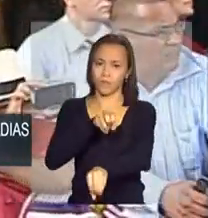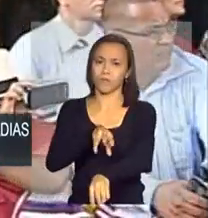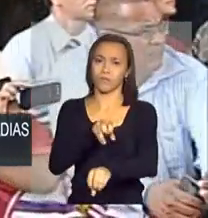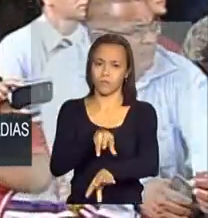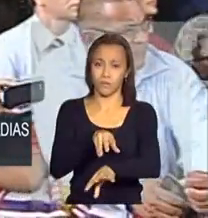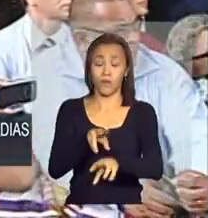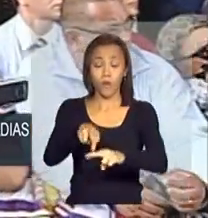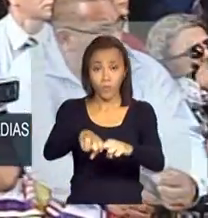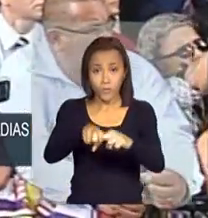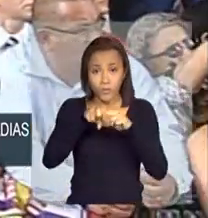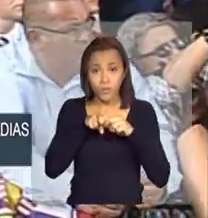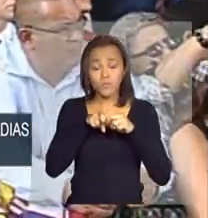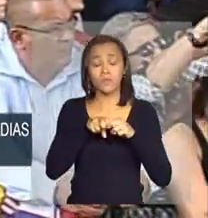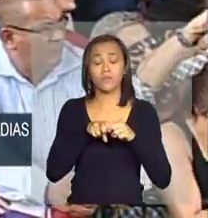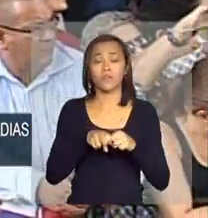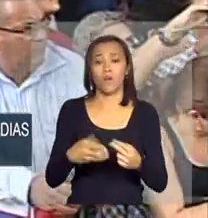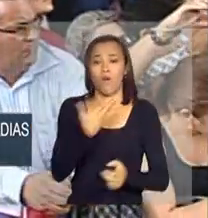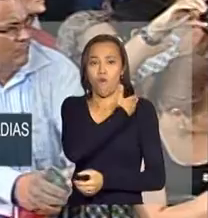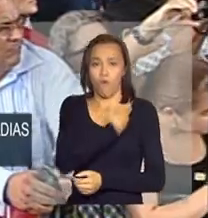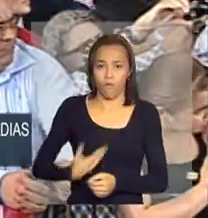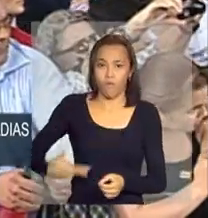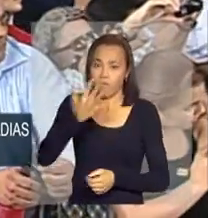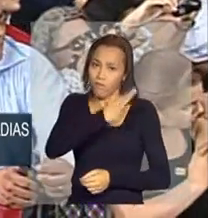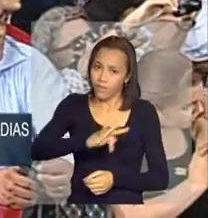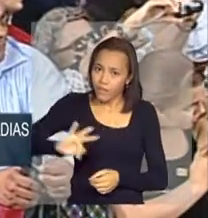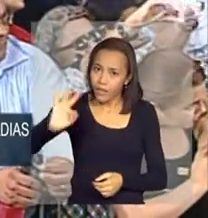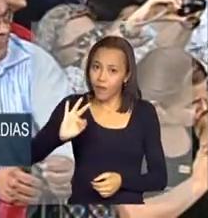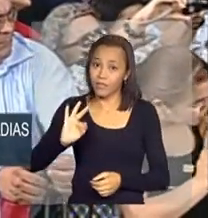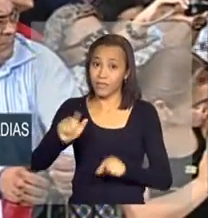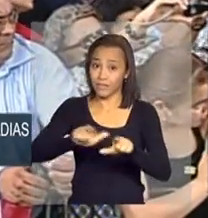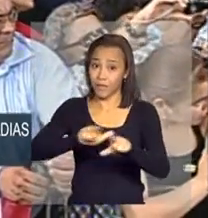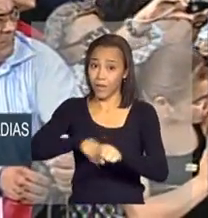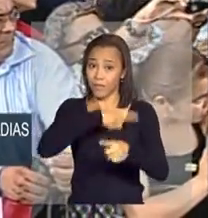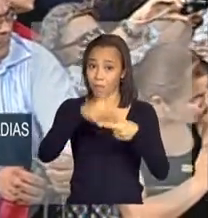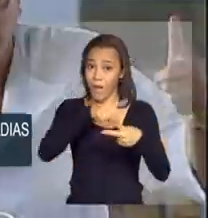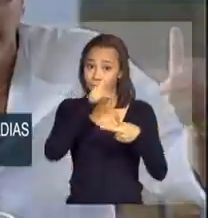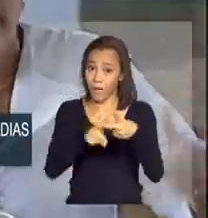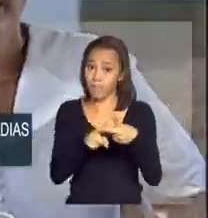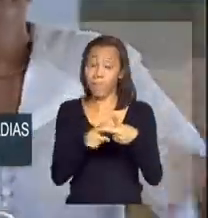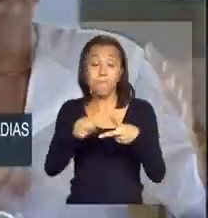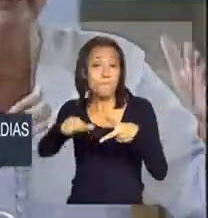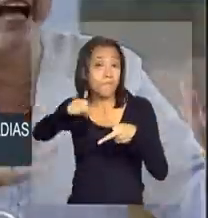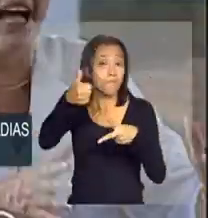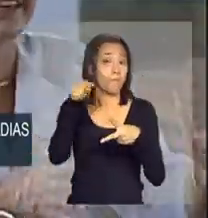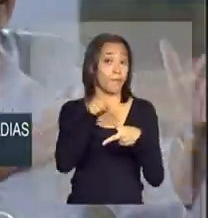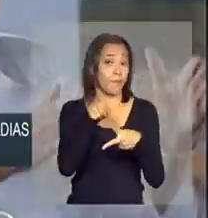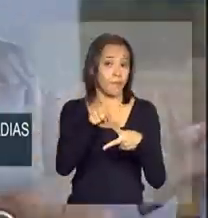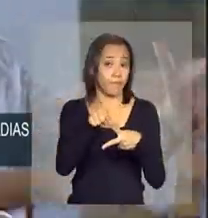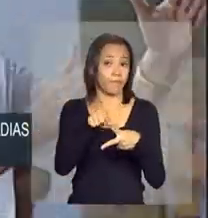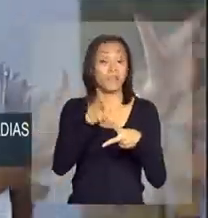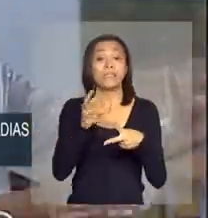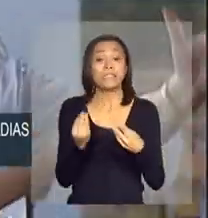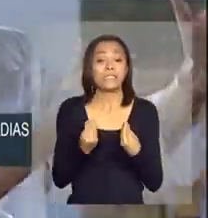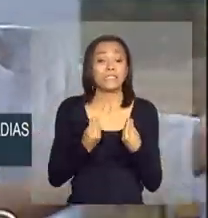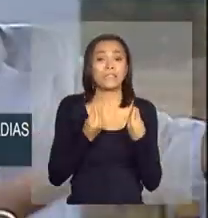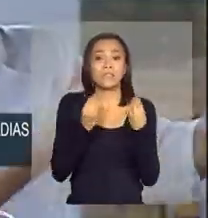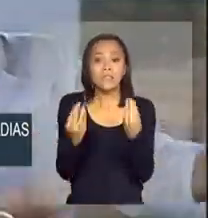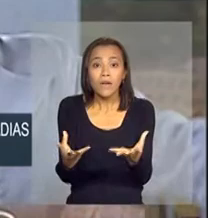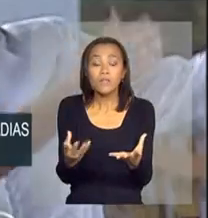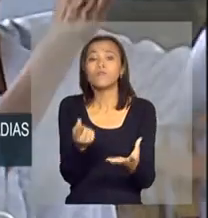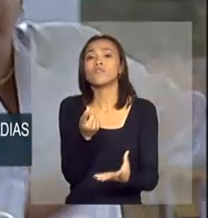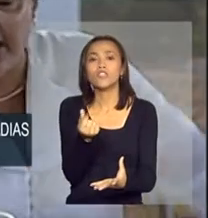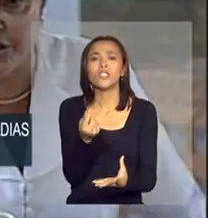e por isso o governo federal tá fazendo duas coisas primeira coisa está dando dinheiro